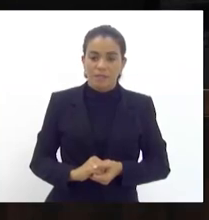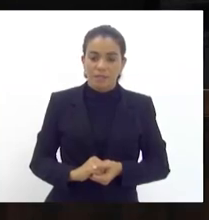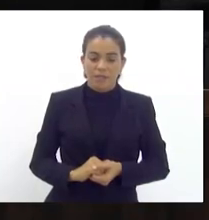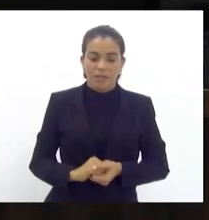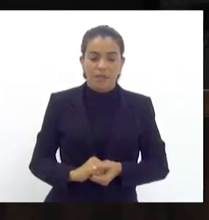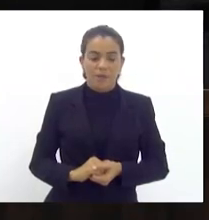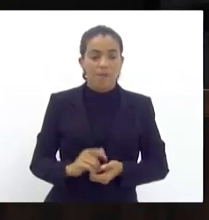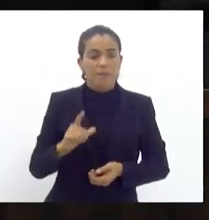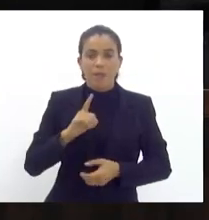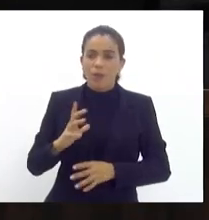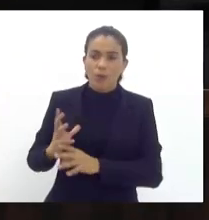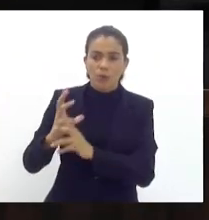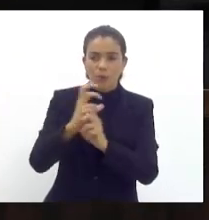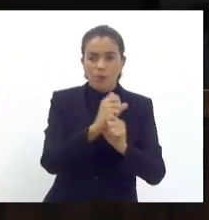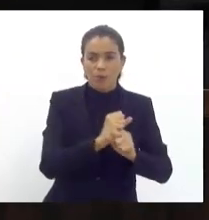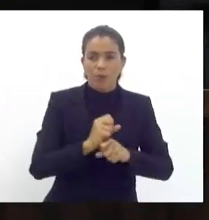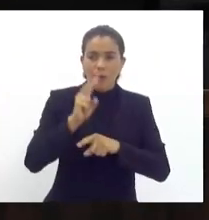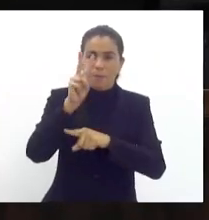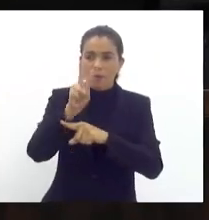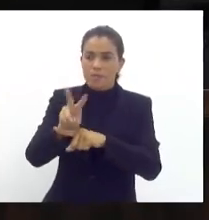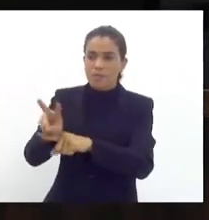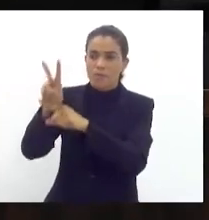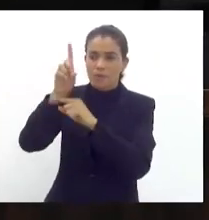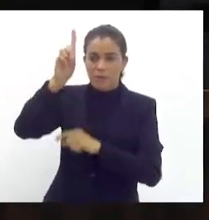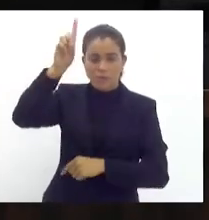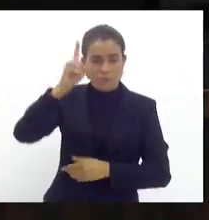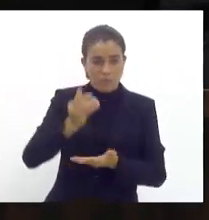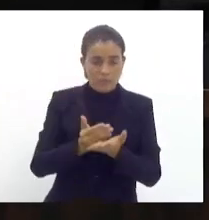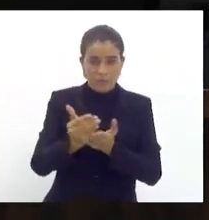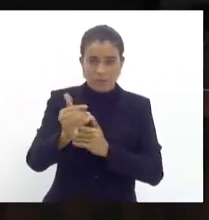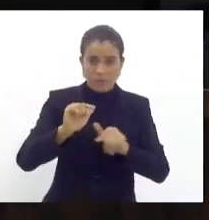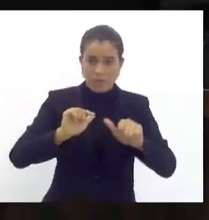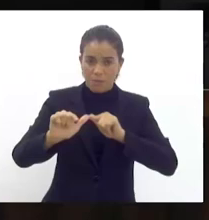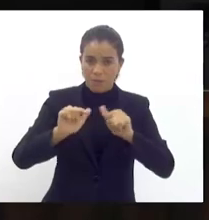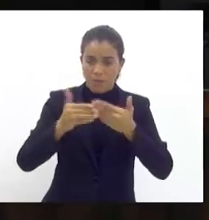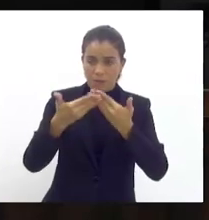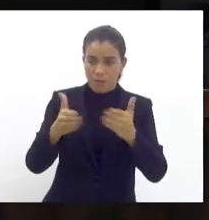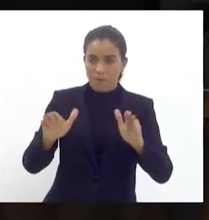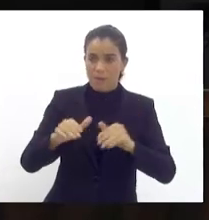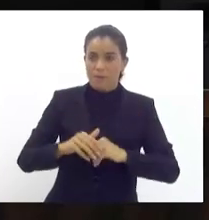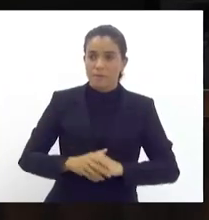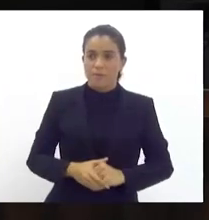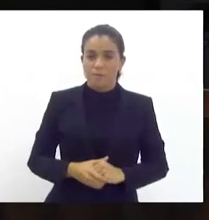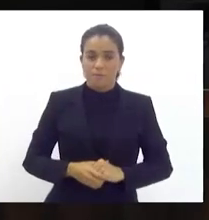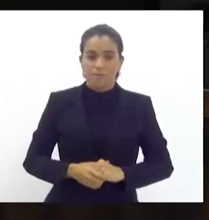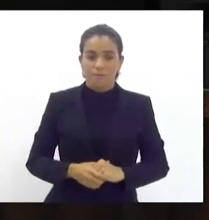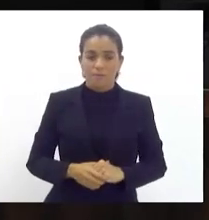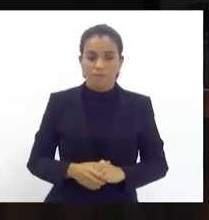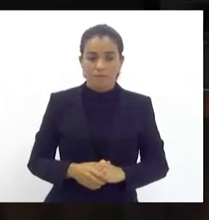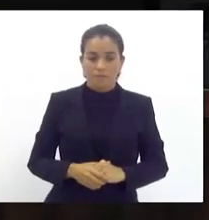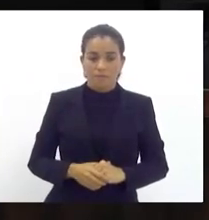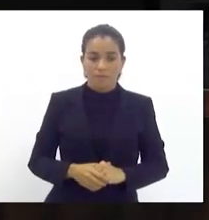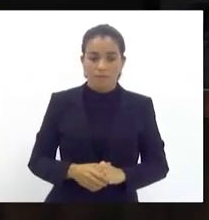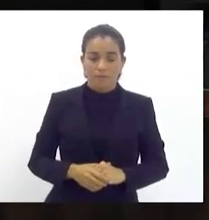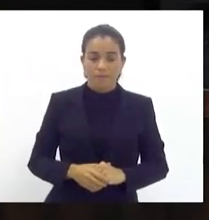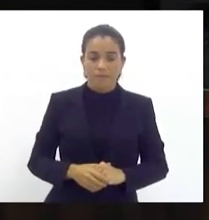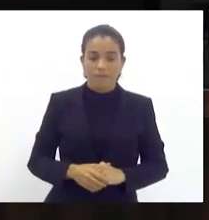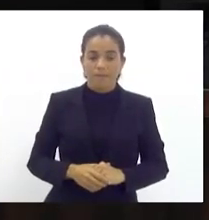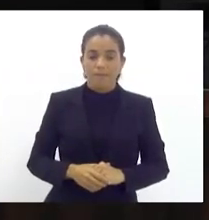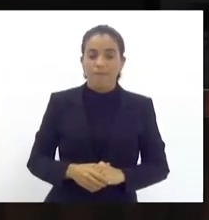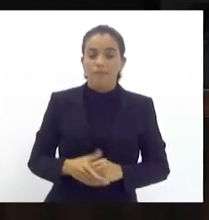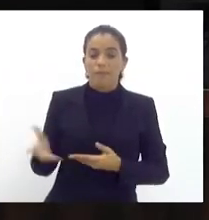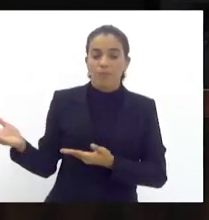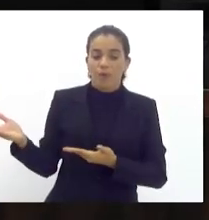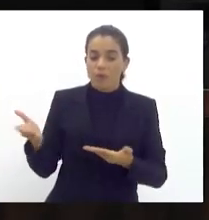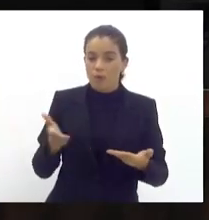havendo o número legal sobre a proteção de Deus iniciamos trabalhos está aberta a sessão a presidência